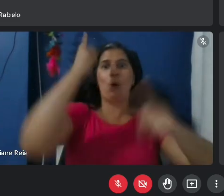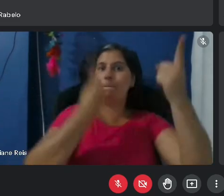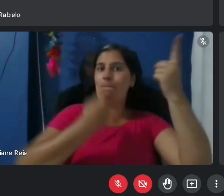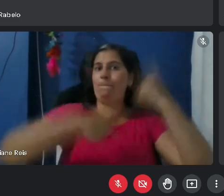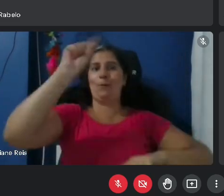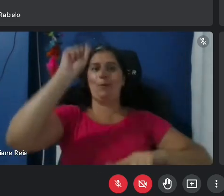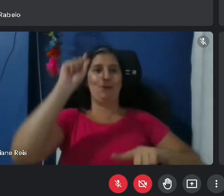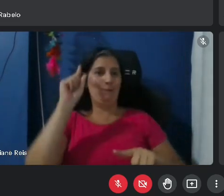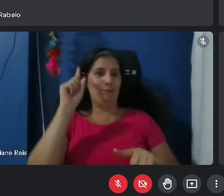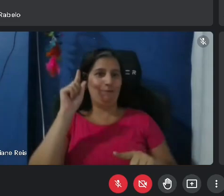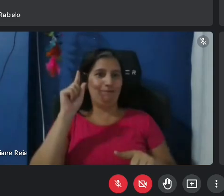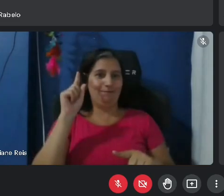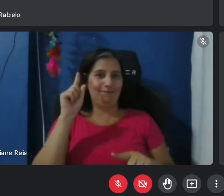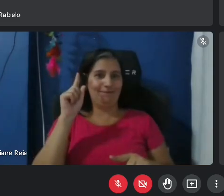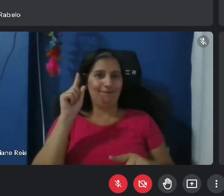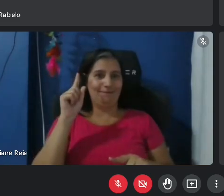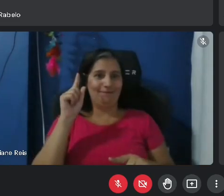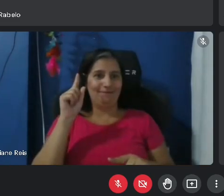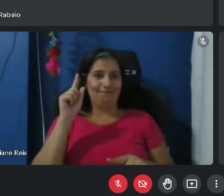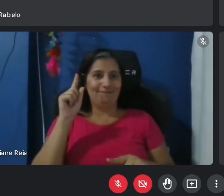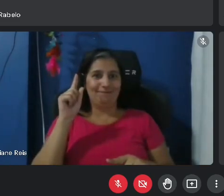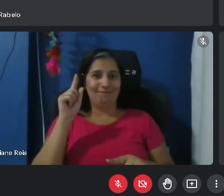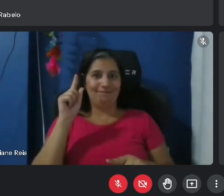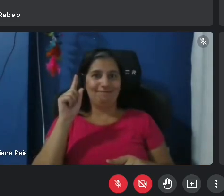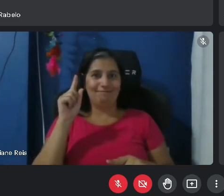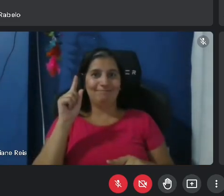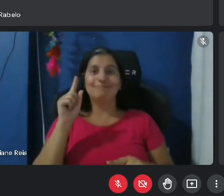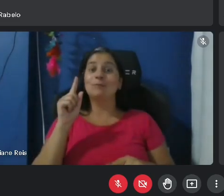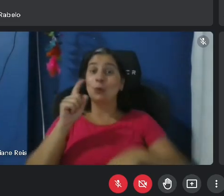sujeito surdo a ter esses progressos, a ter esses avanços.